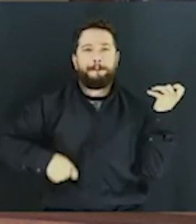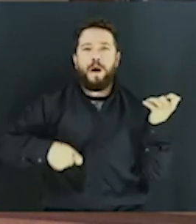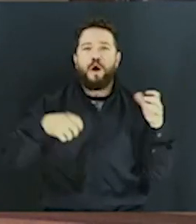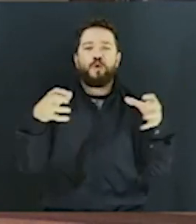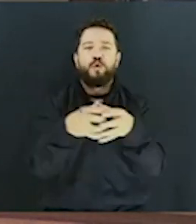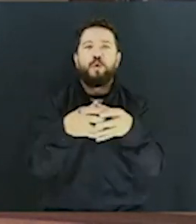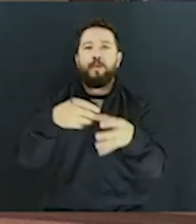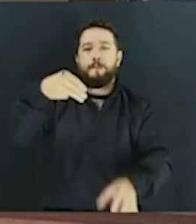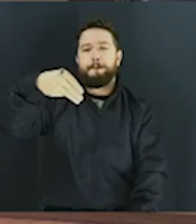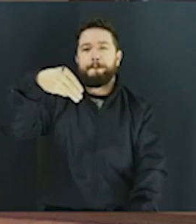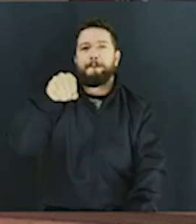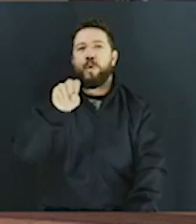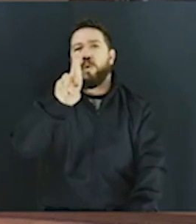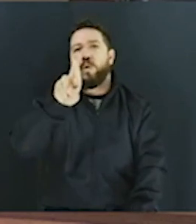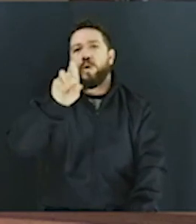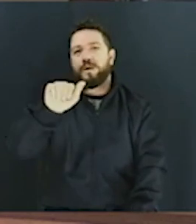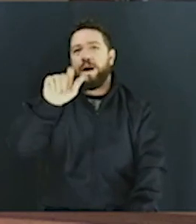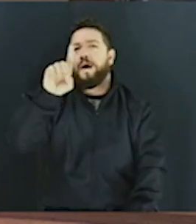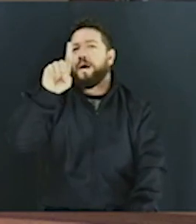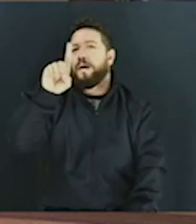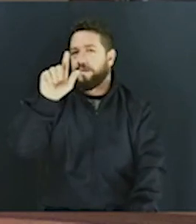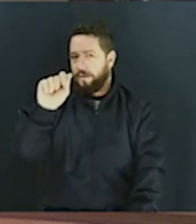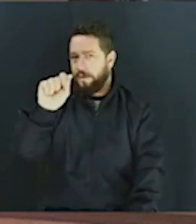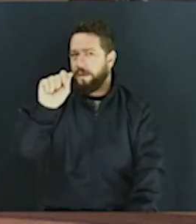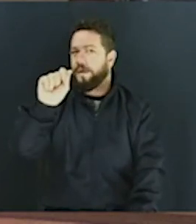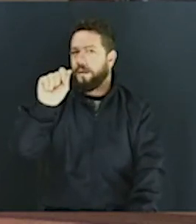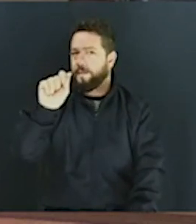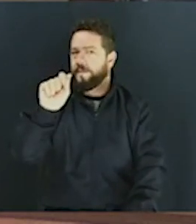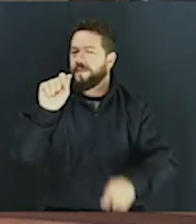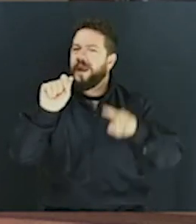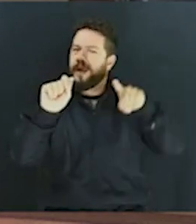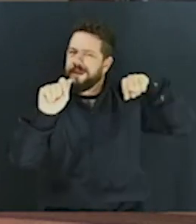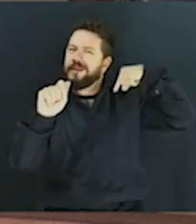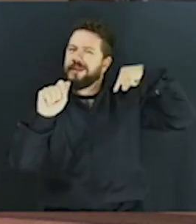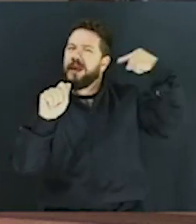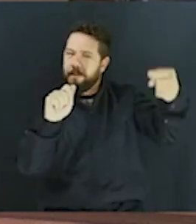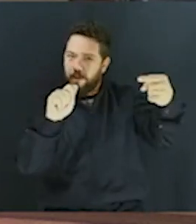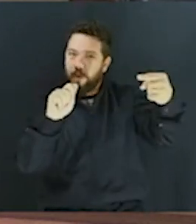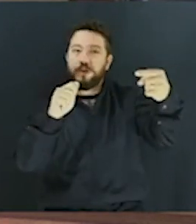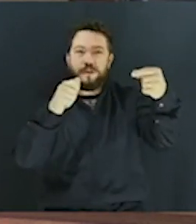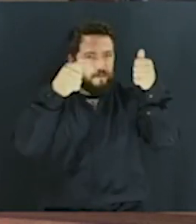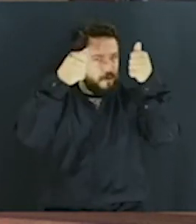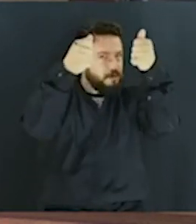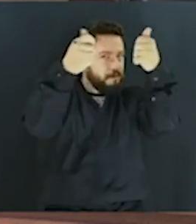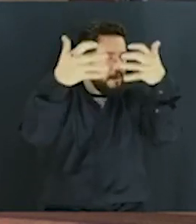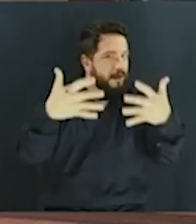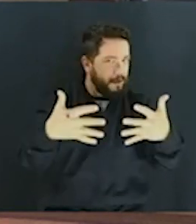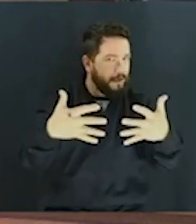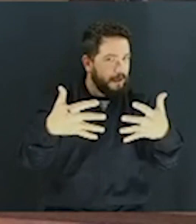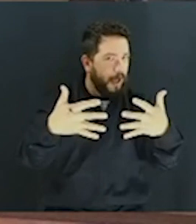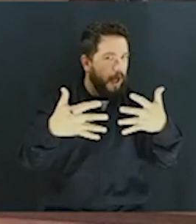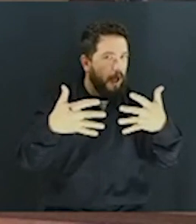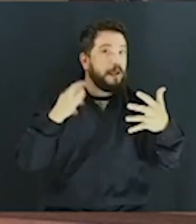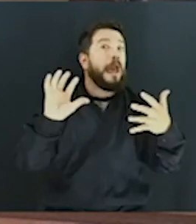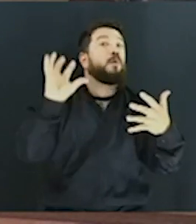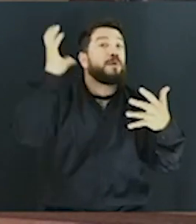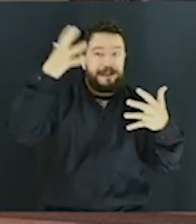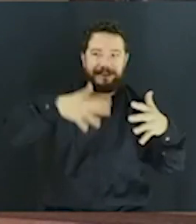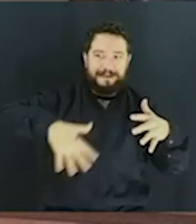do Ópera de Arame para um outro lado, para uma outra situação, mas hoje eu só quero agradecer, né, a todos que